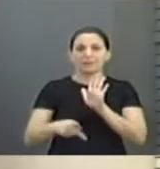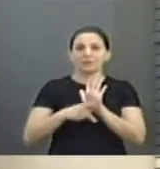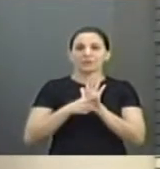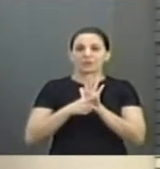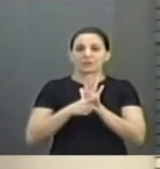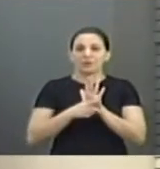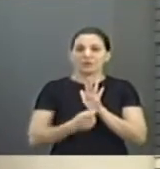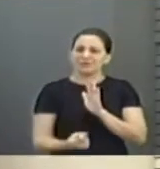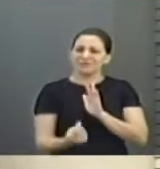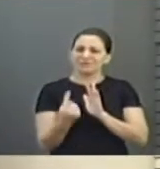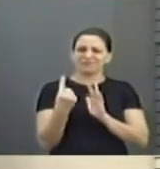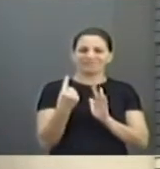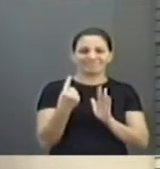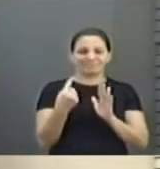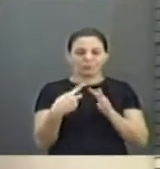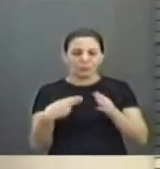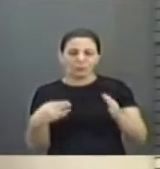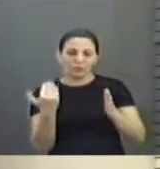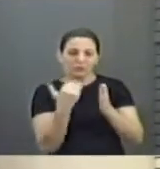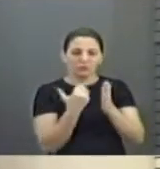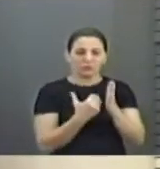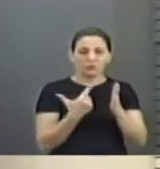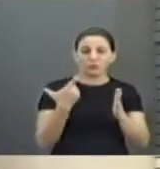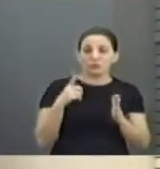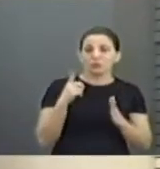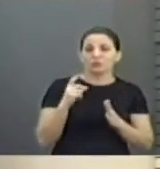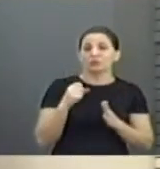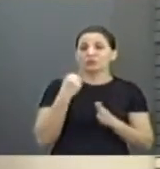tomarem medidas sem o direito de defesa.